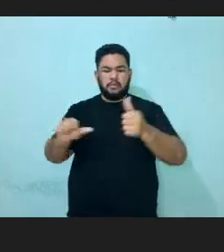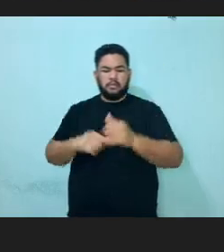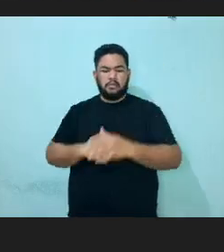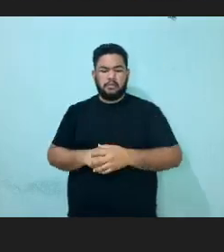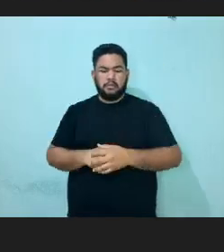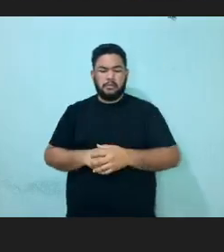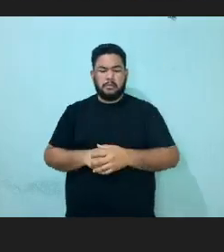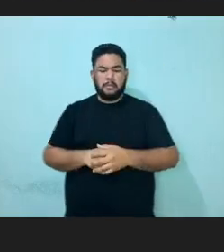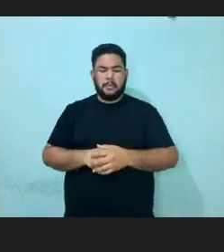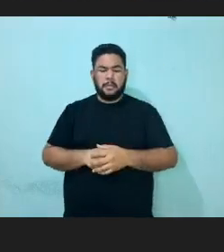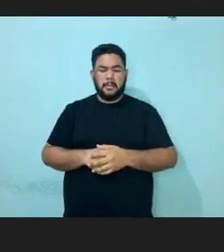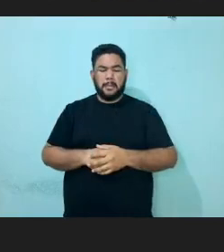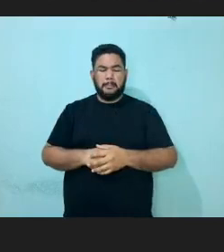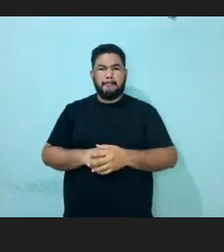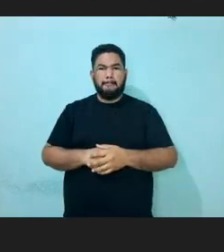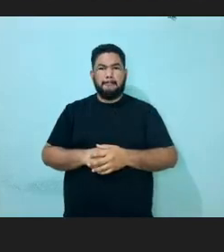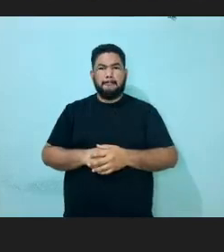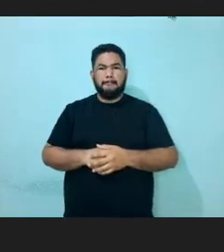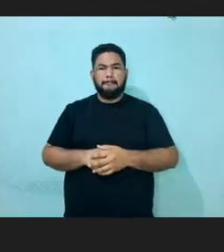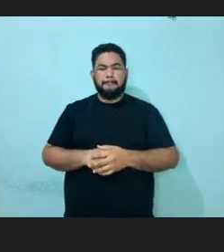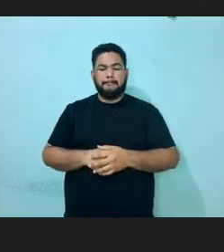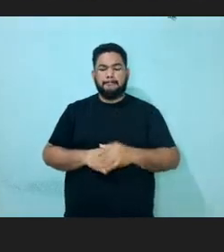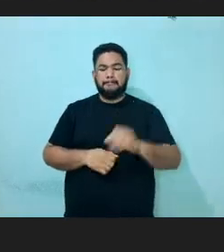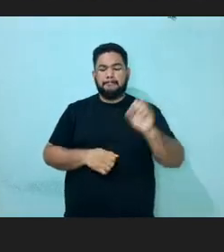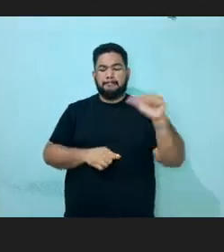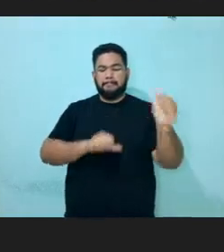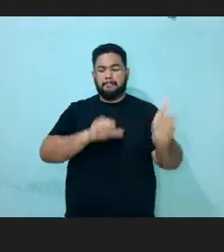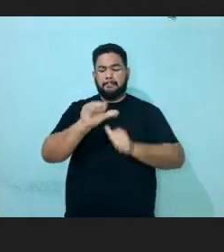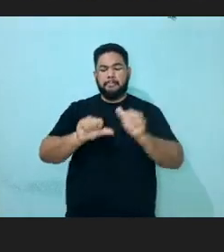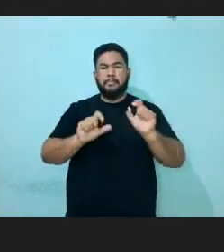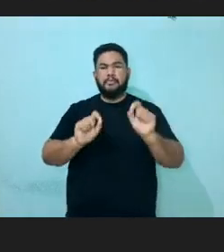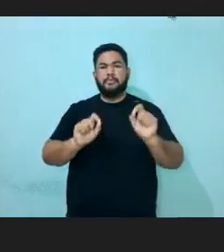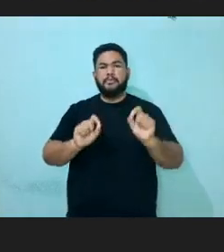Mudou. Mudou? Deixa eu ver aqui.